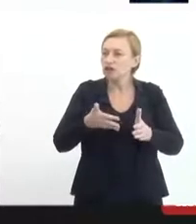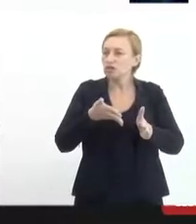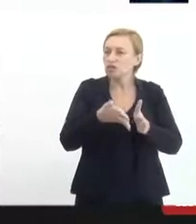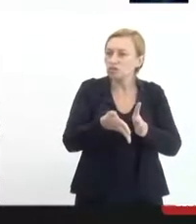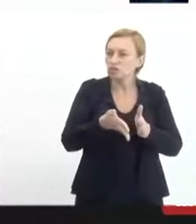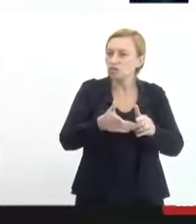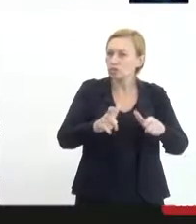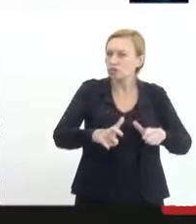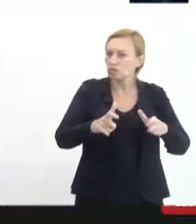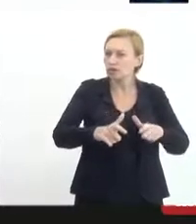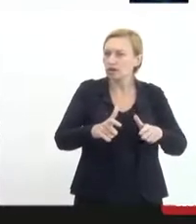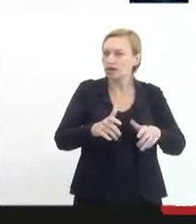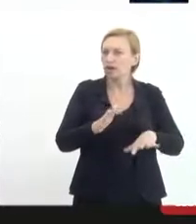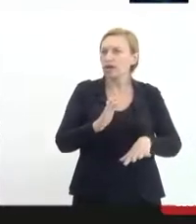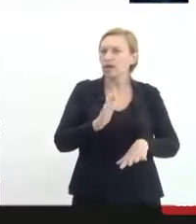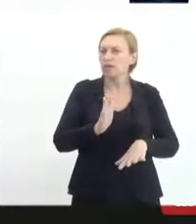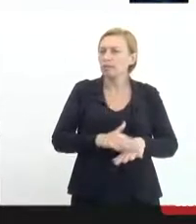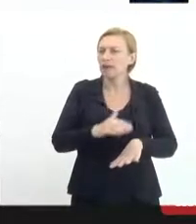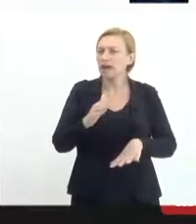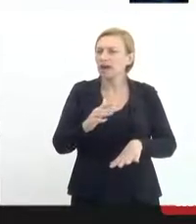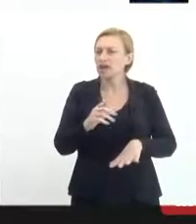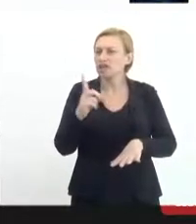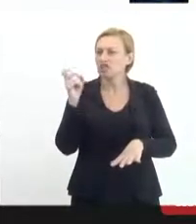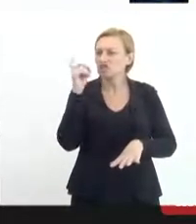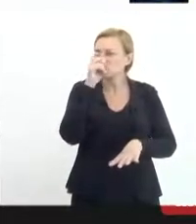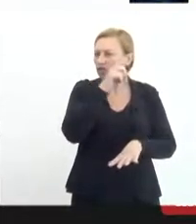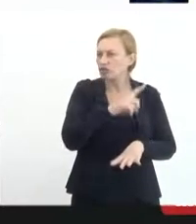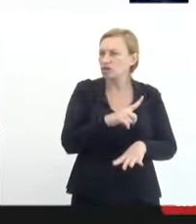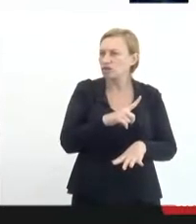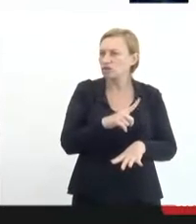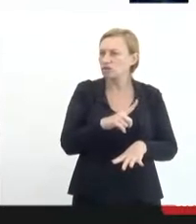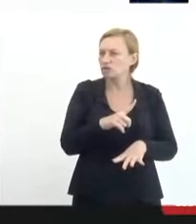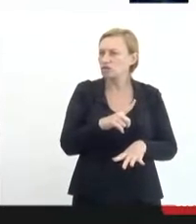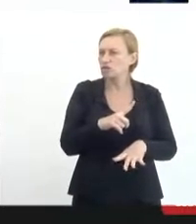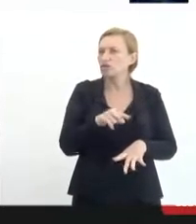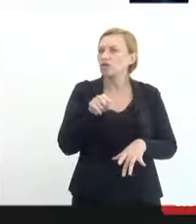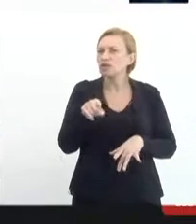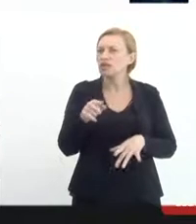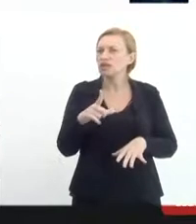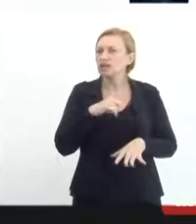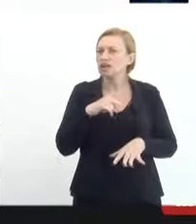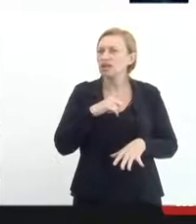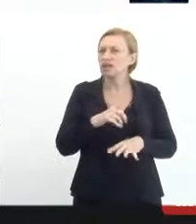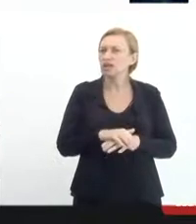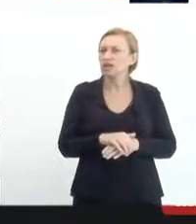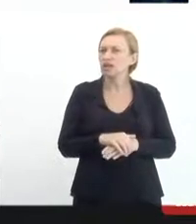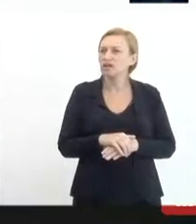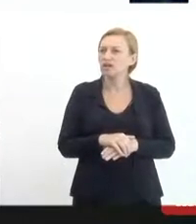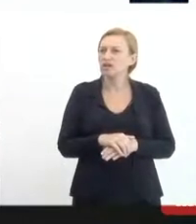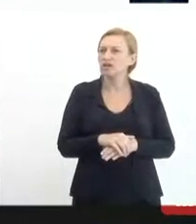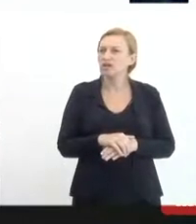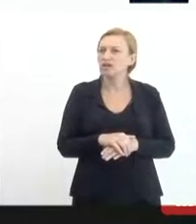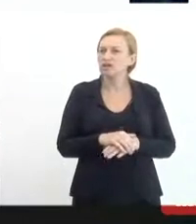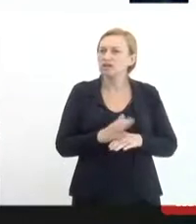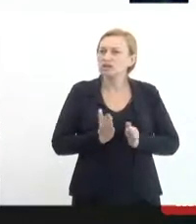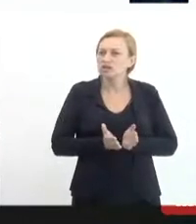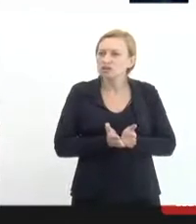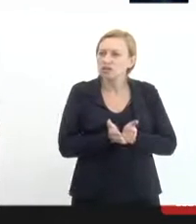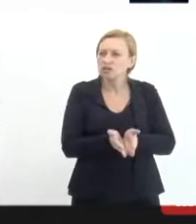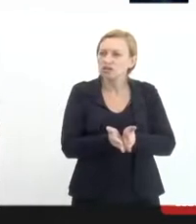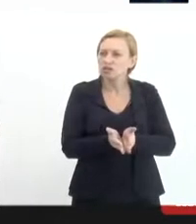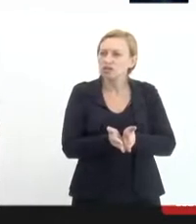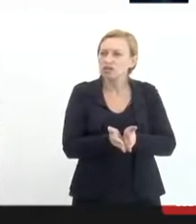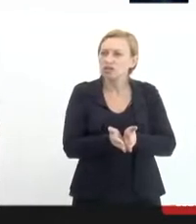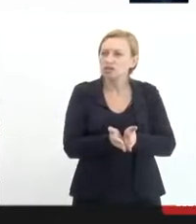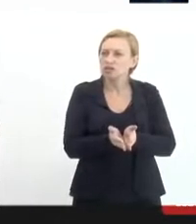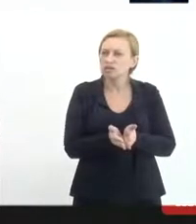mais tormentoso, mais dificultado, na medida em que você tem abastecimentos